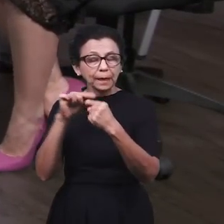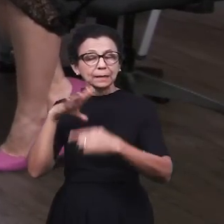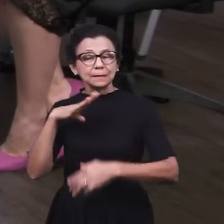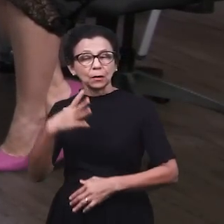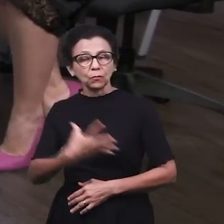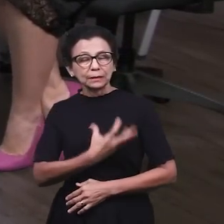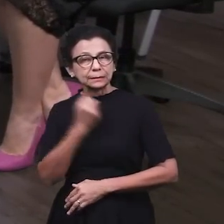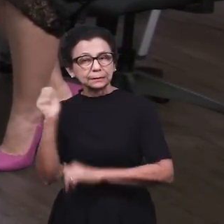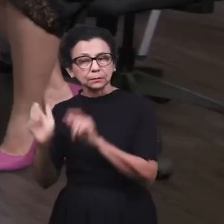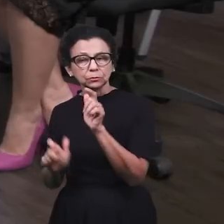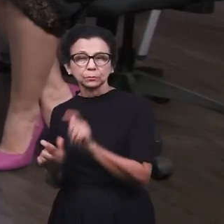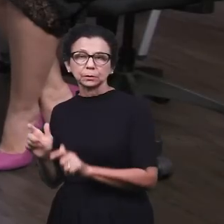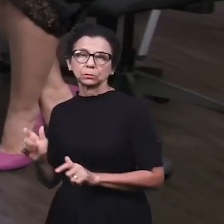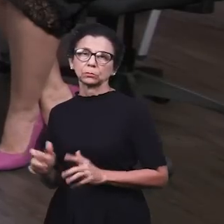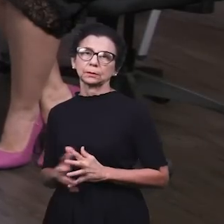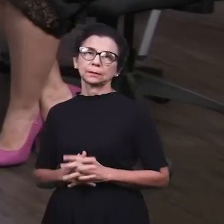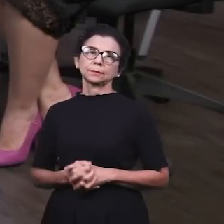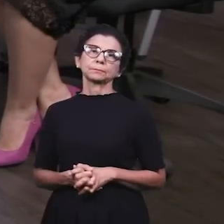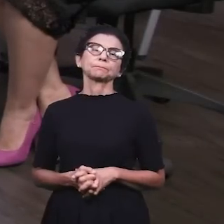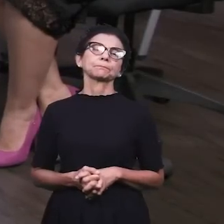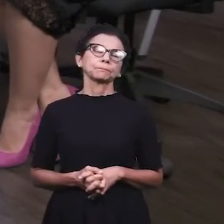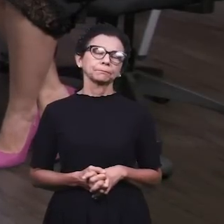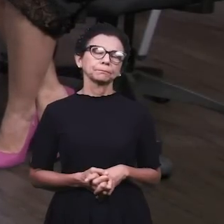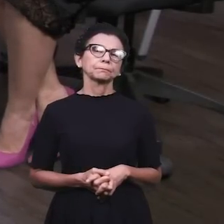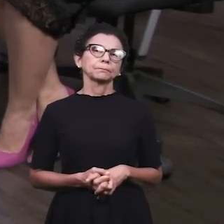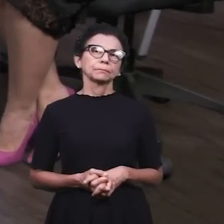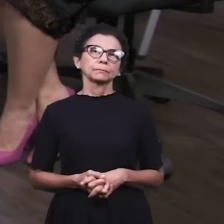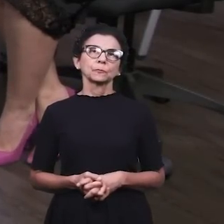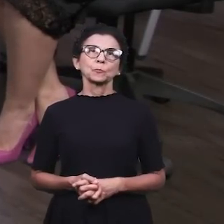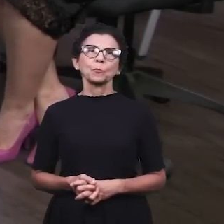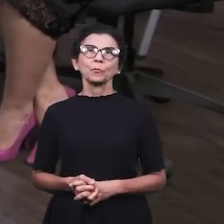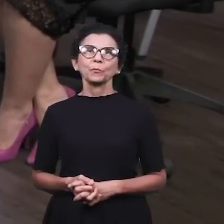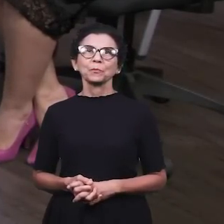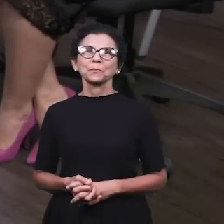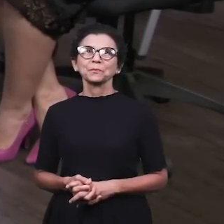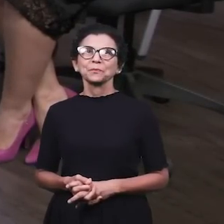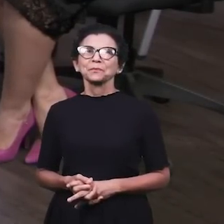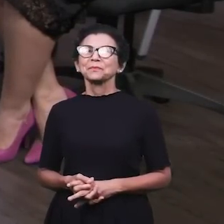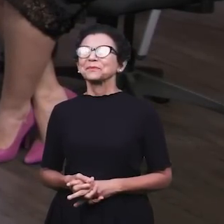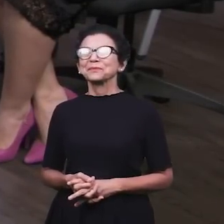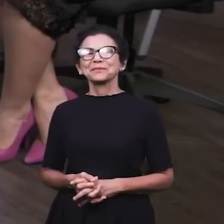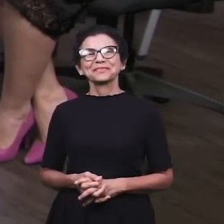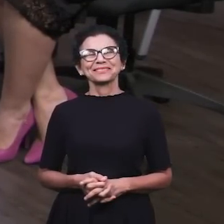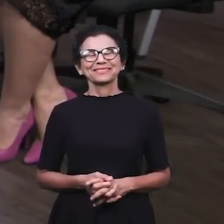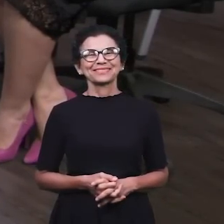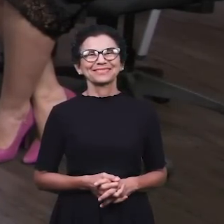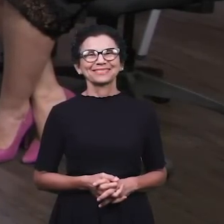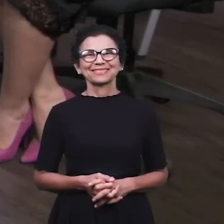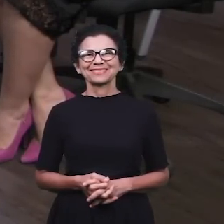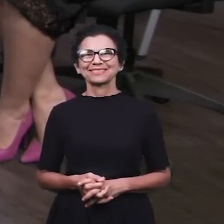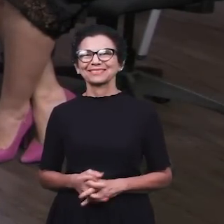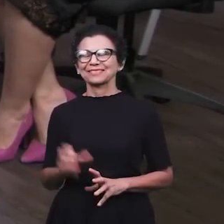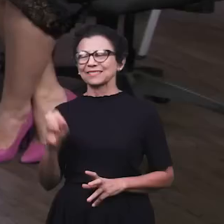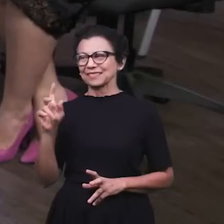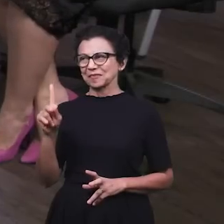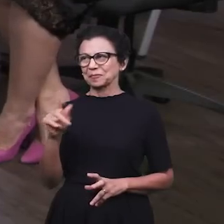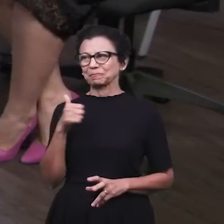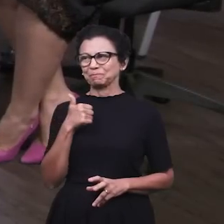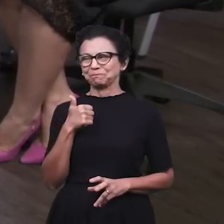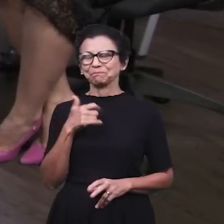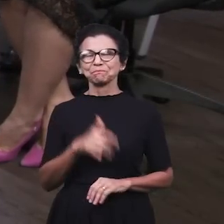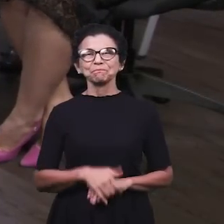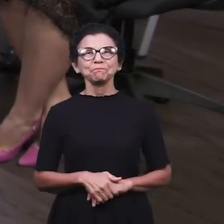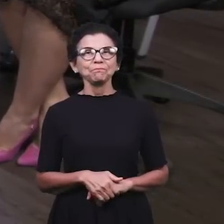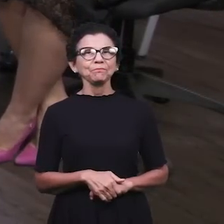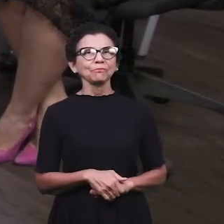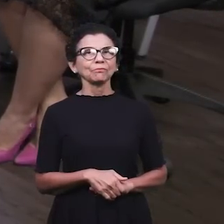da igreja, é salvação de vidas. Glória a Jesus. E aí, respondido? Respondido. Muito bom.